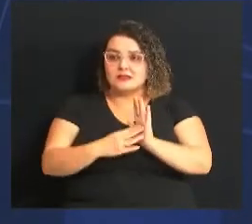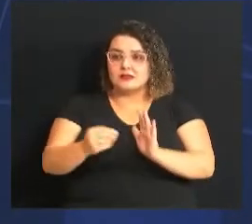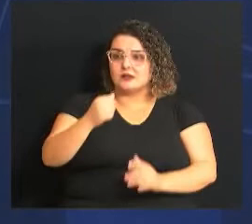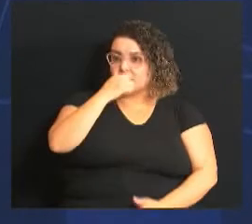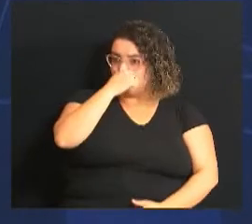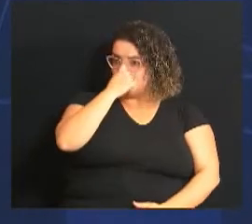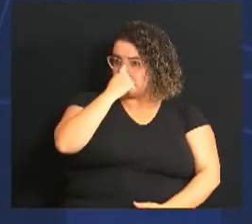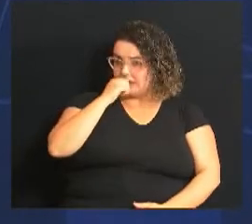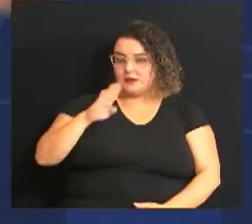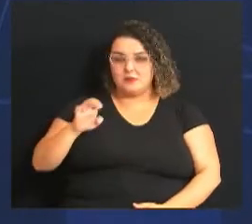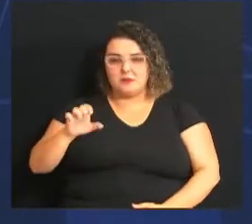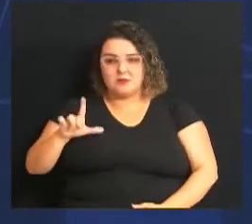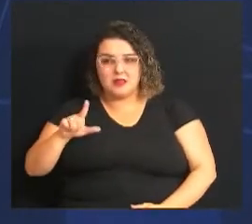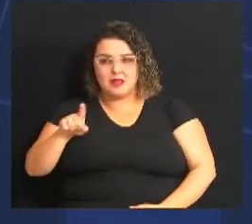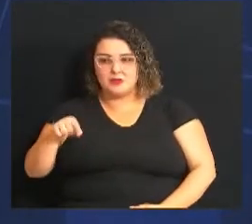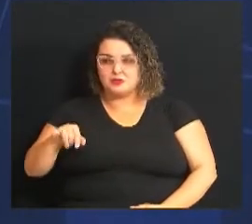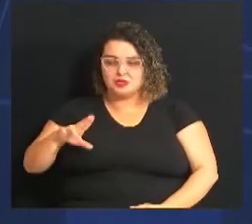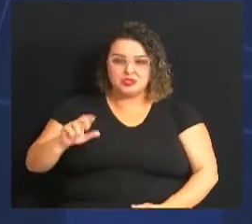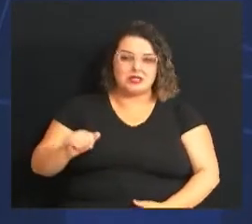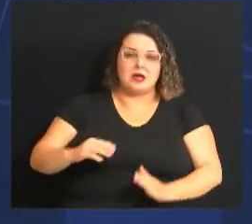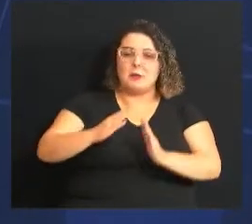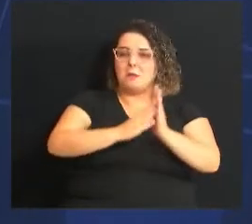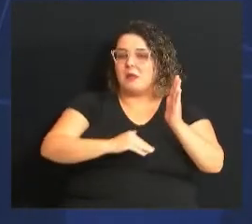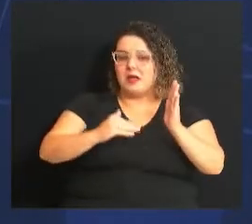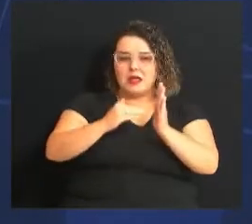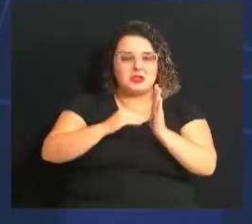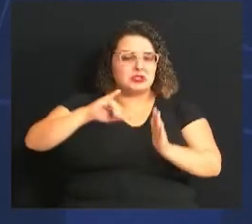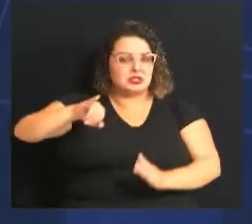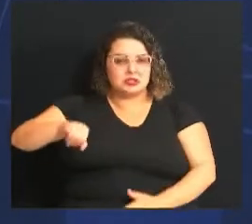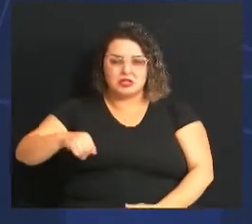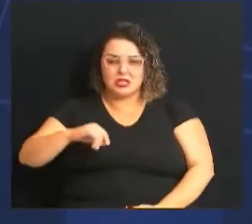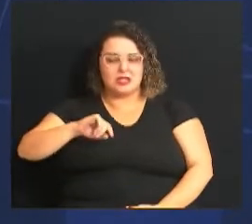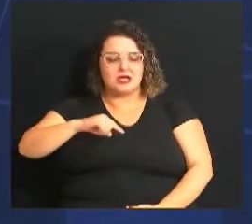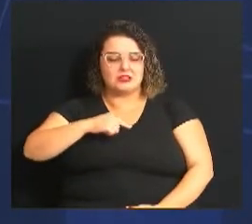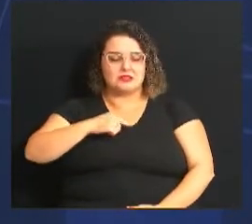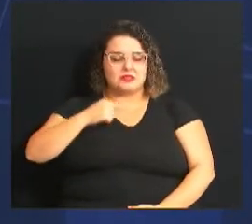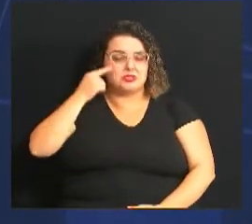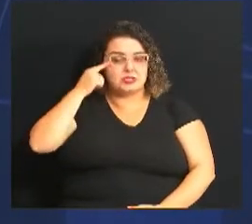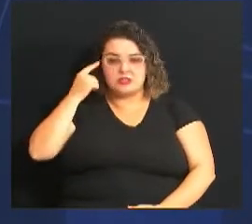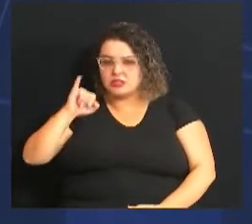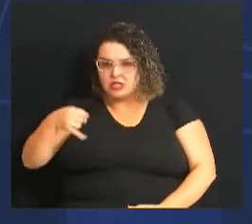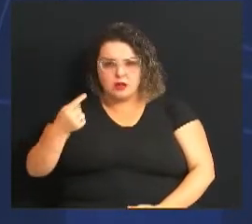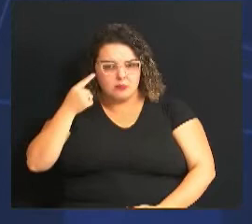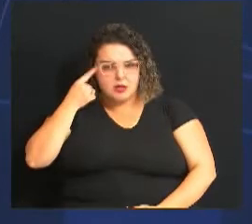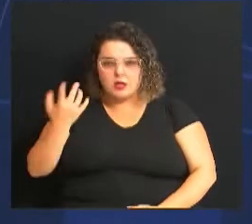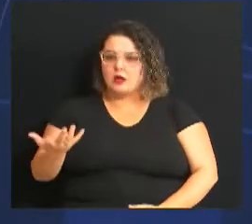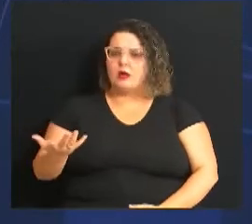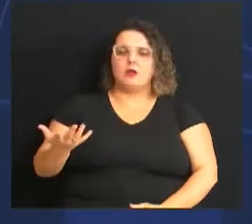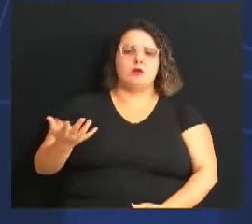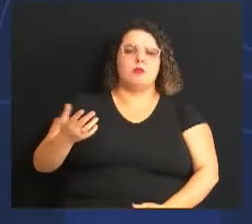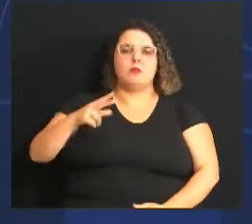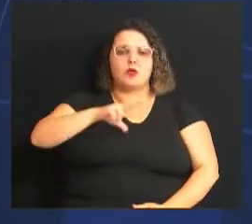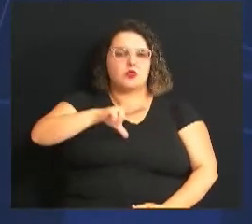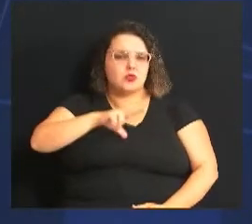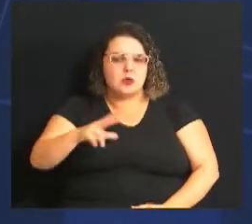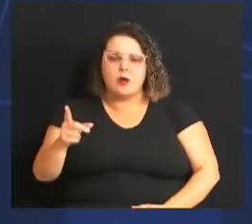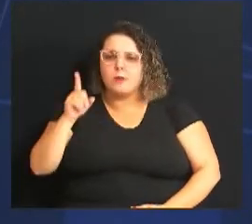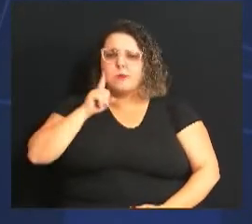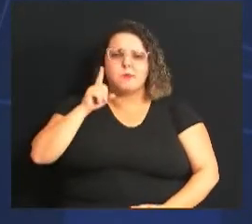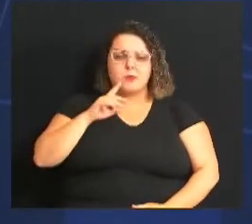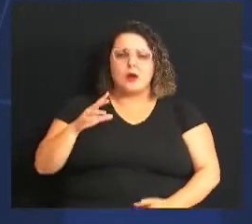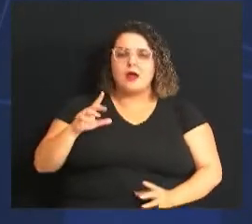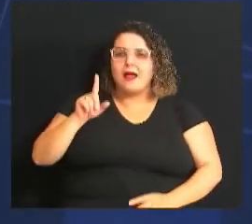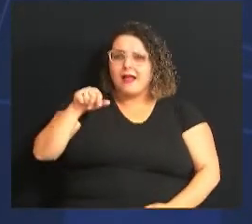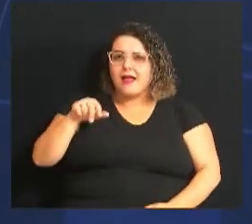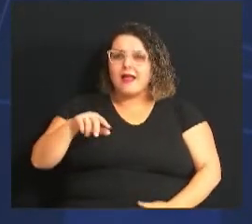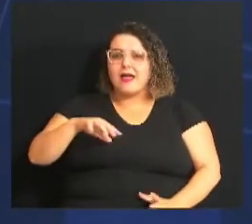Nova Zelândia, Espanha, Japão, Inglaterra, Austrália, Canadá, Portugal, Estados Unidos. Então, é global essa